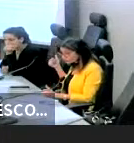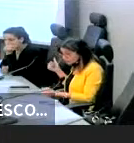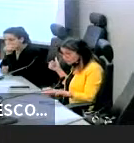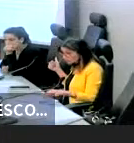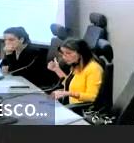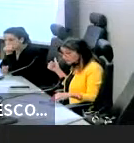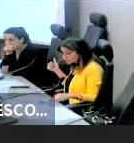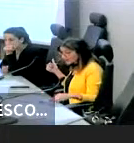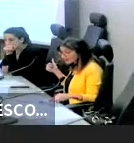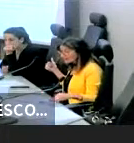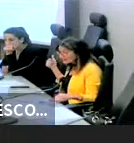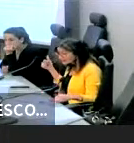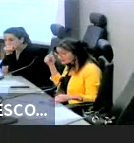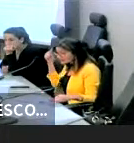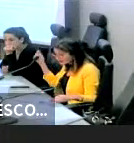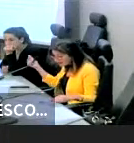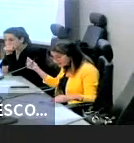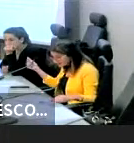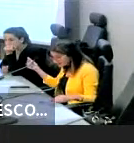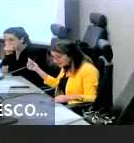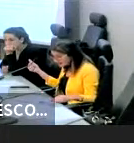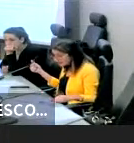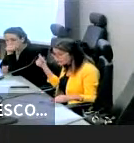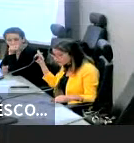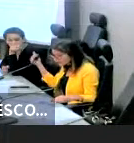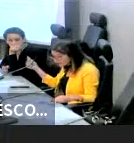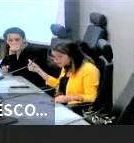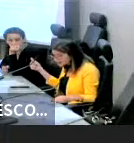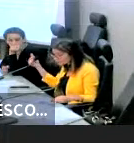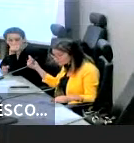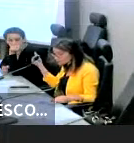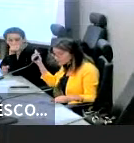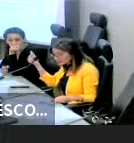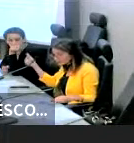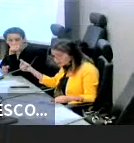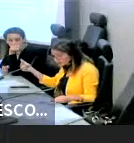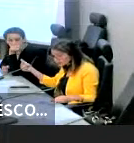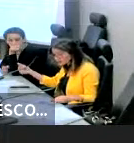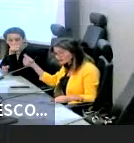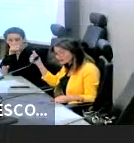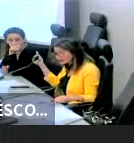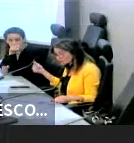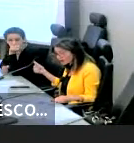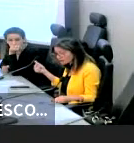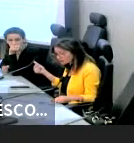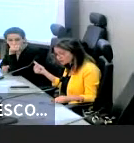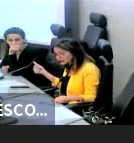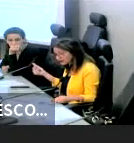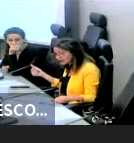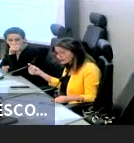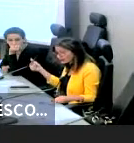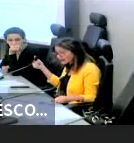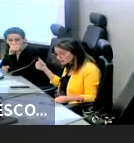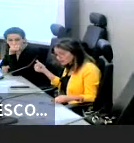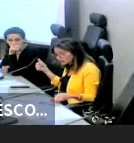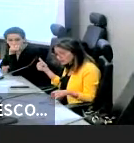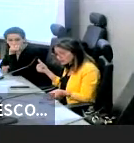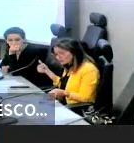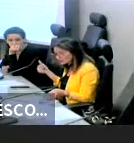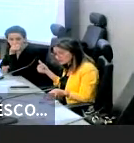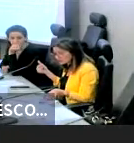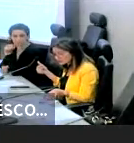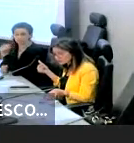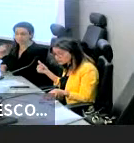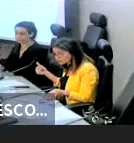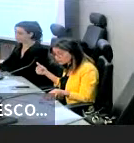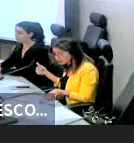que não tinham como deixar, e detalhe, a violência contra a mulher idosa, porque grande parte também da